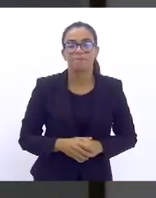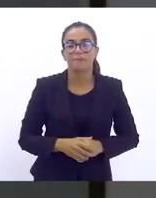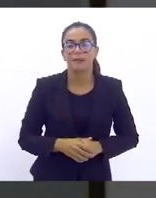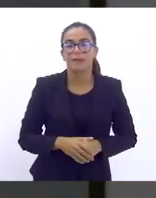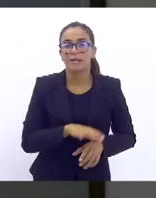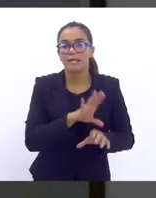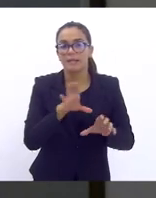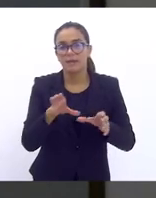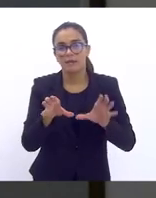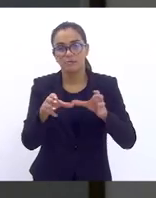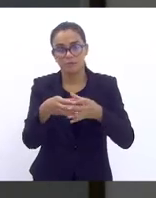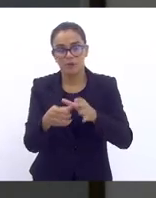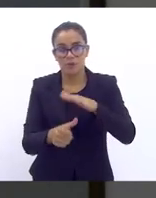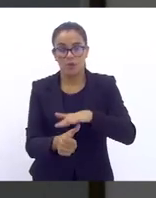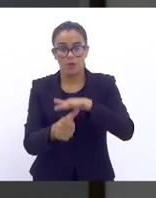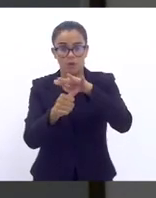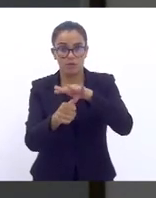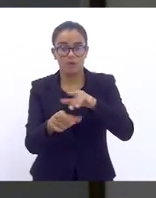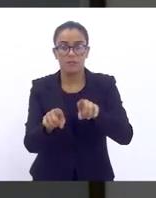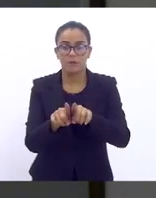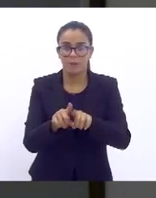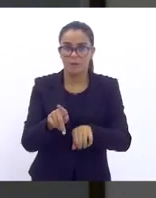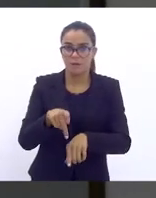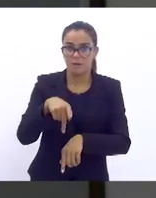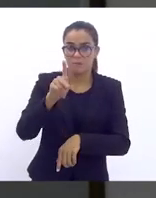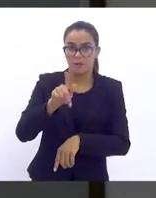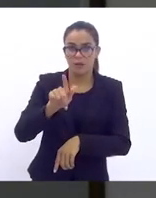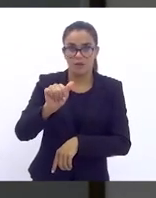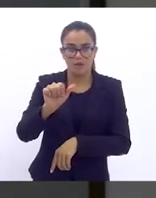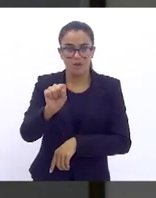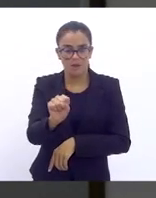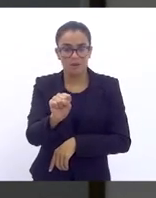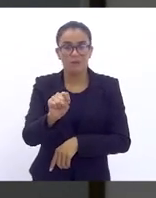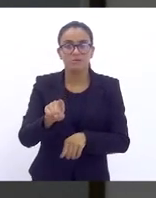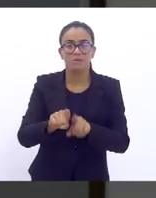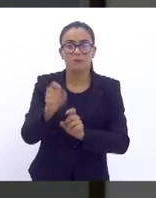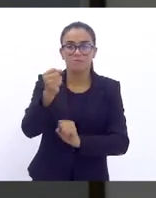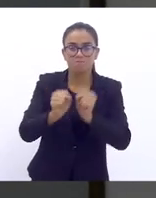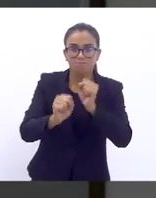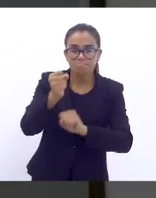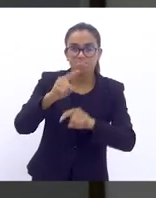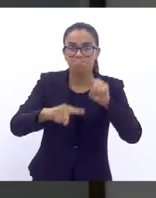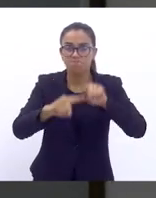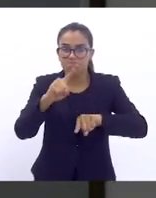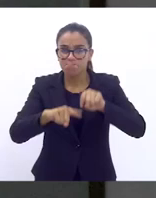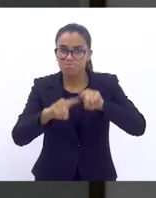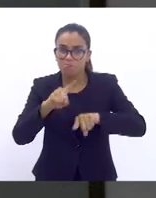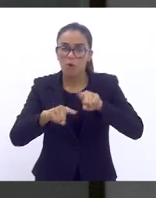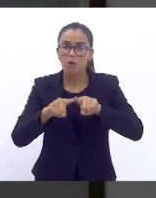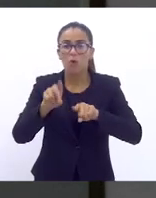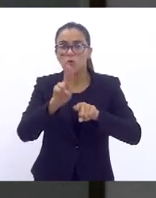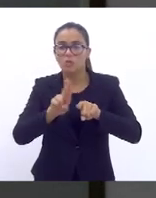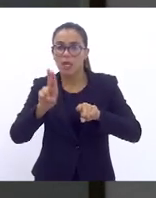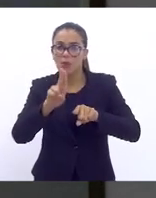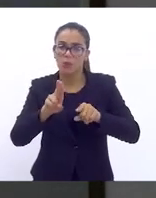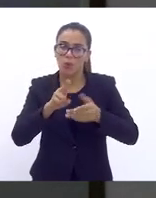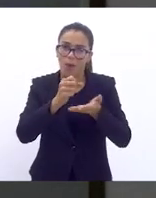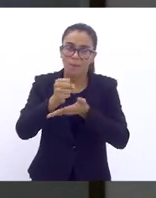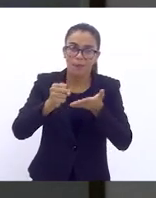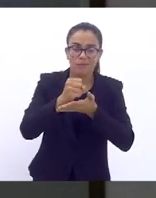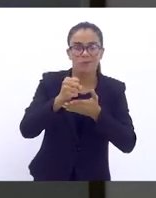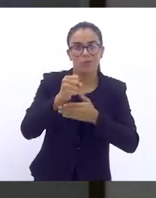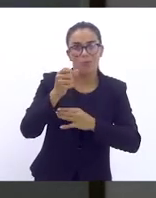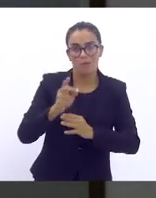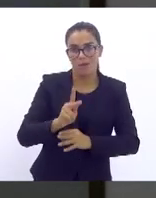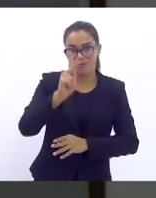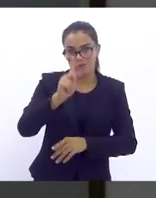esses setores líderes petróleo e gás fabricação de produtos de refino do petróleo e fabricação